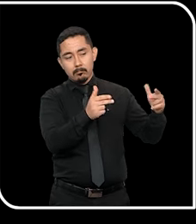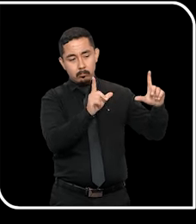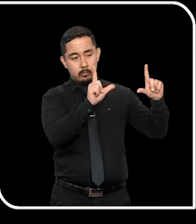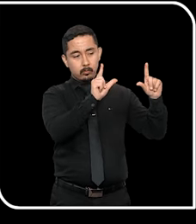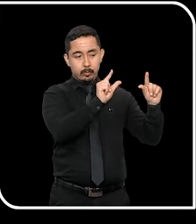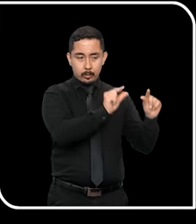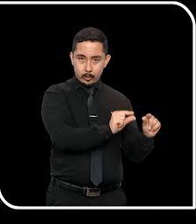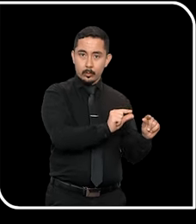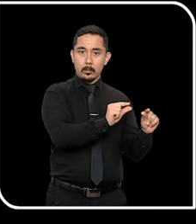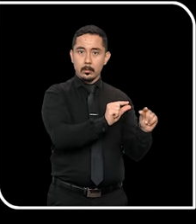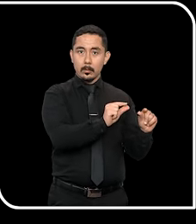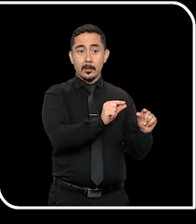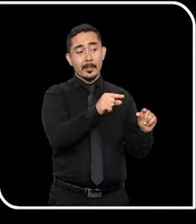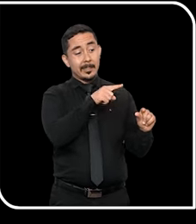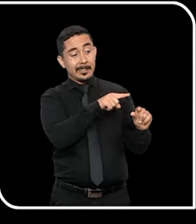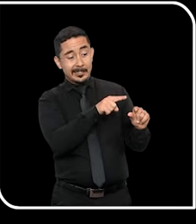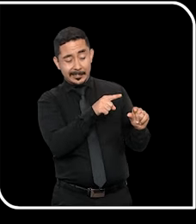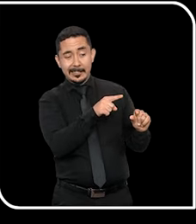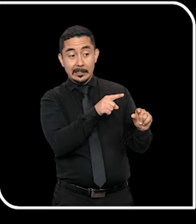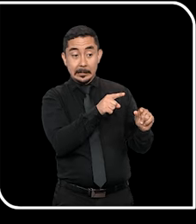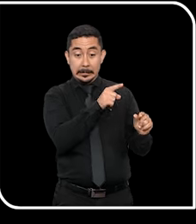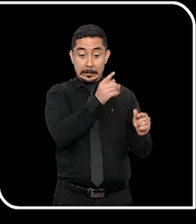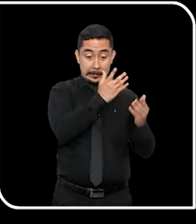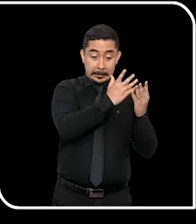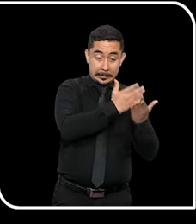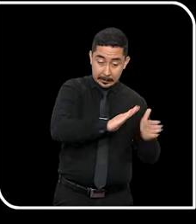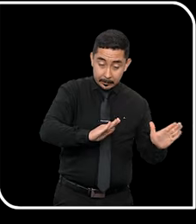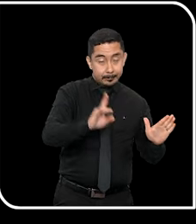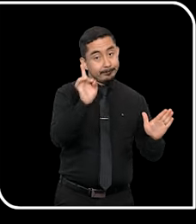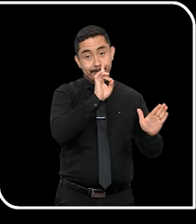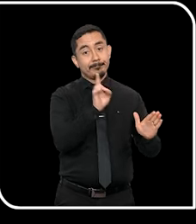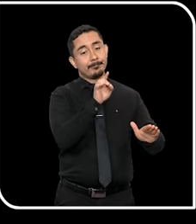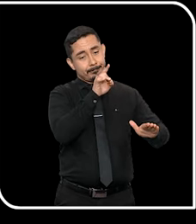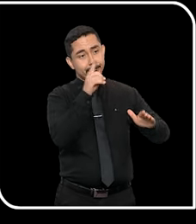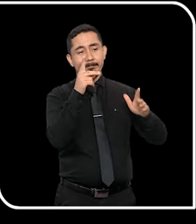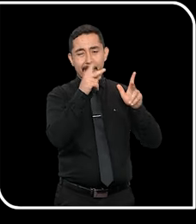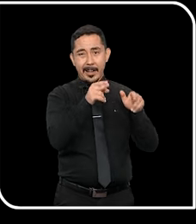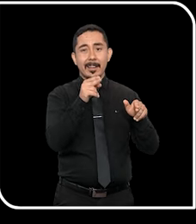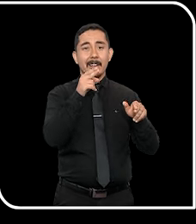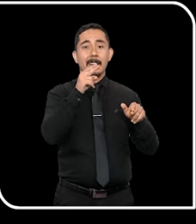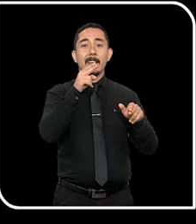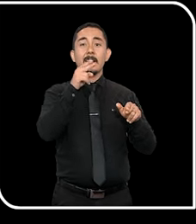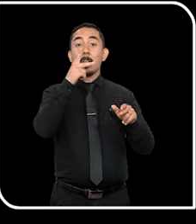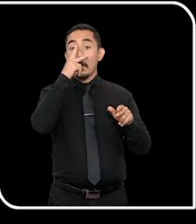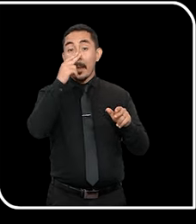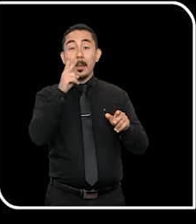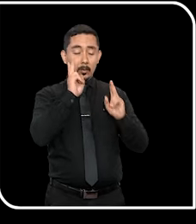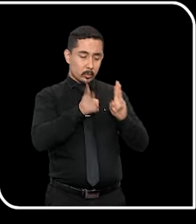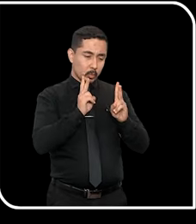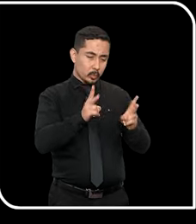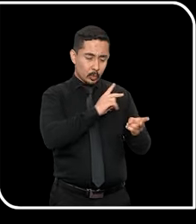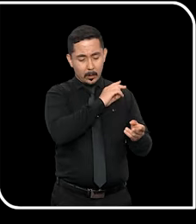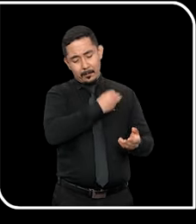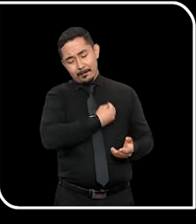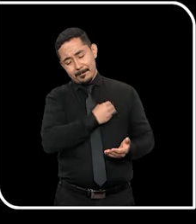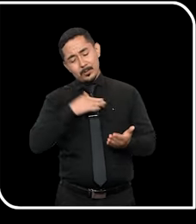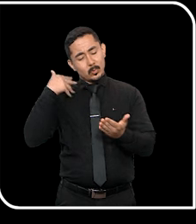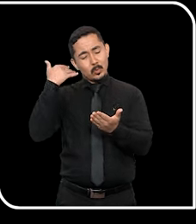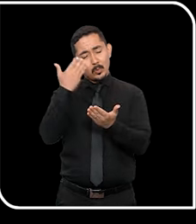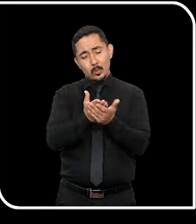um chão que a gente vai pisar a vida inteira você vocês já devem ter ouvido muitas palestrantes aqui trazendo algo parecido